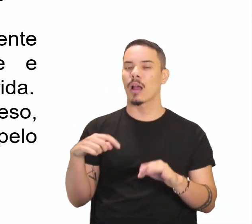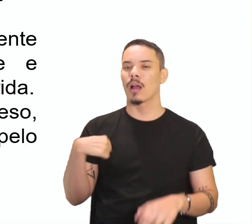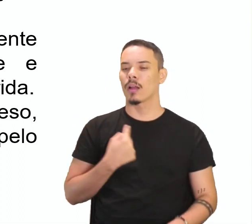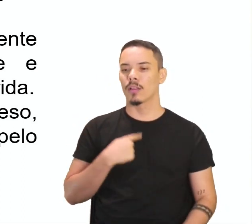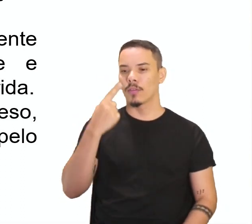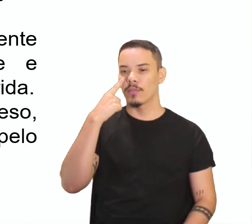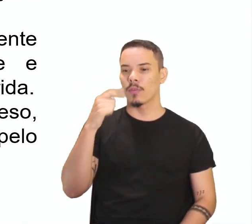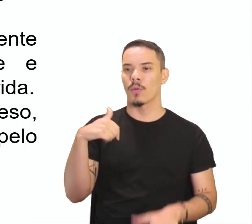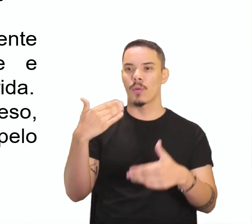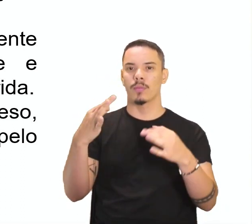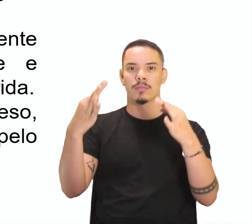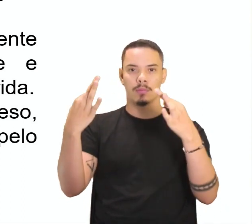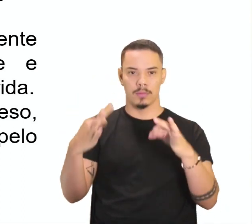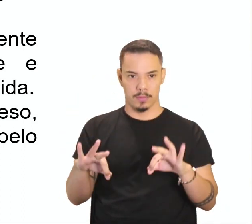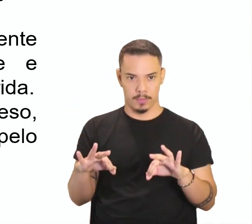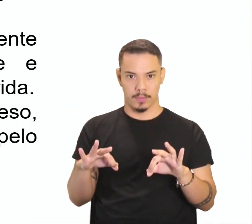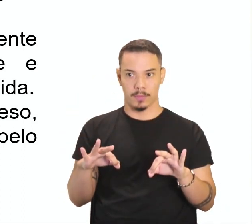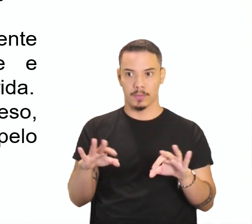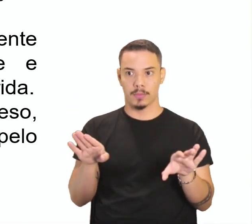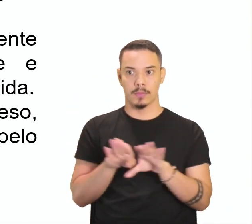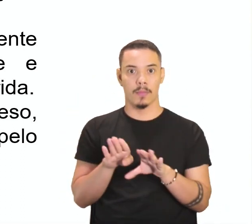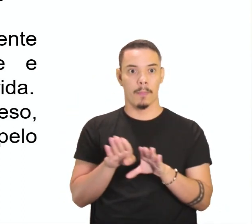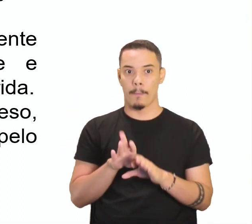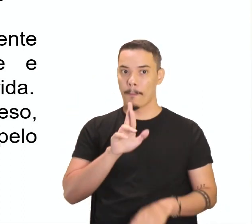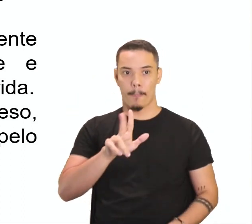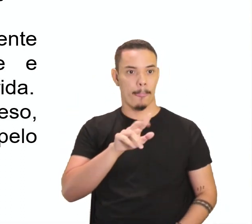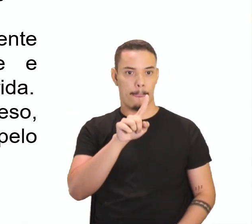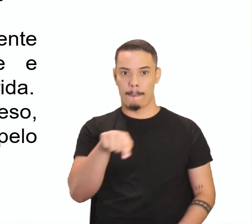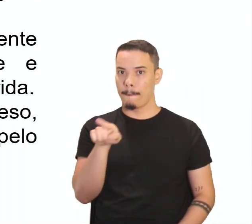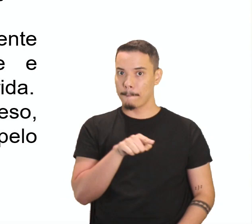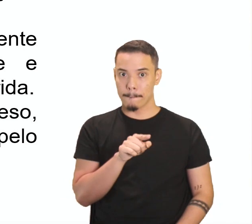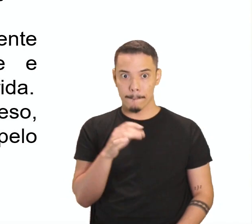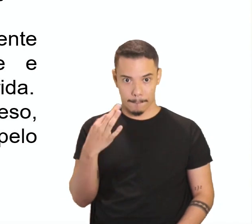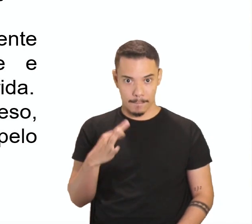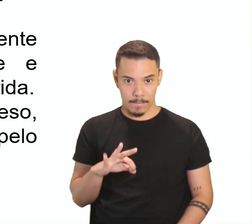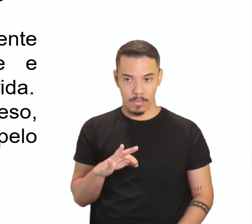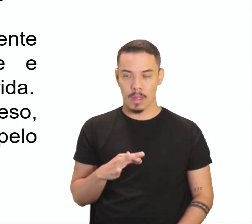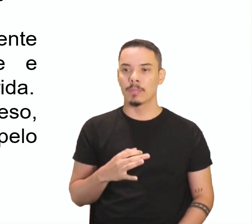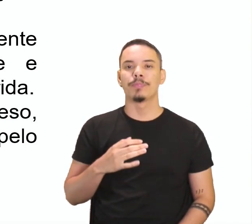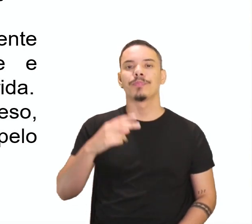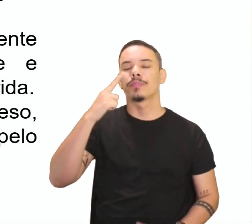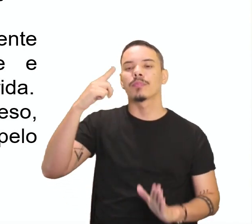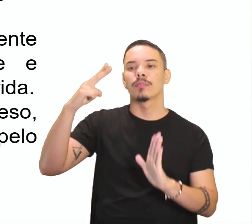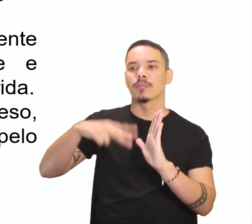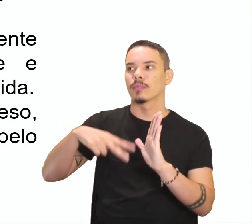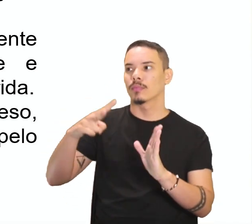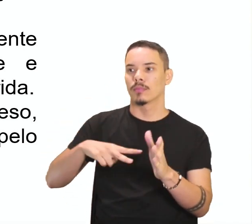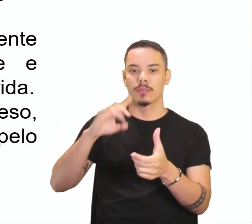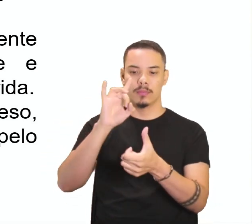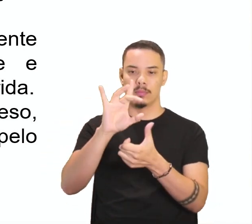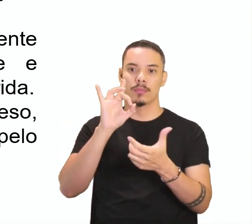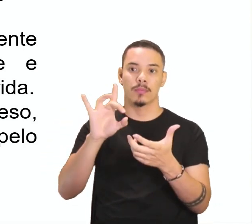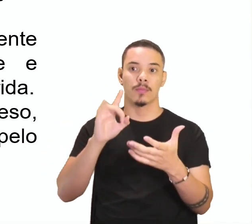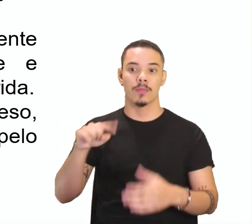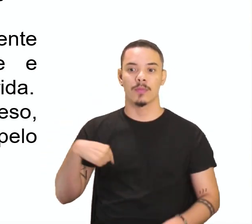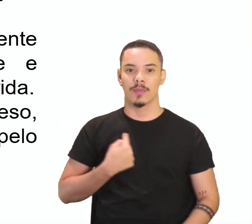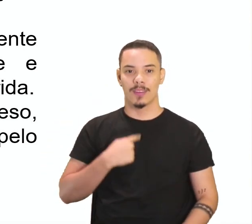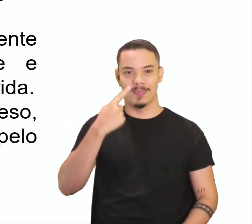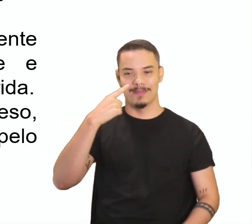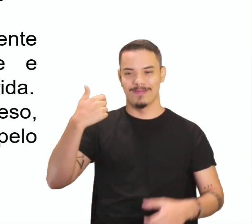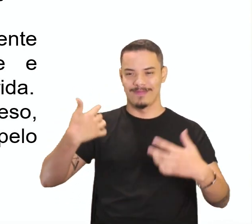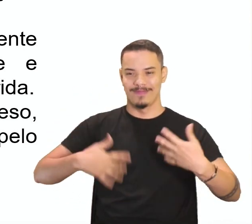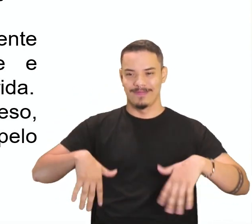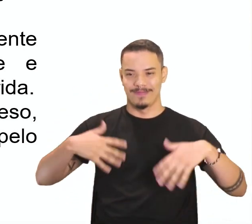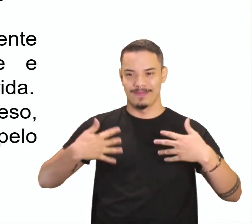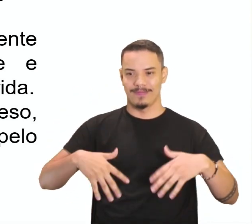ver aquela que for correta e que não for uma marcar, claro, né? Exatamente. Então, vamos ler uma por uma só para ver o drama, né? Que a gente tem